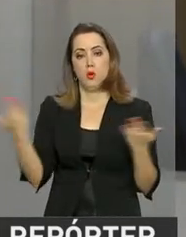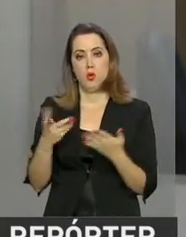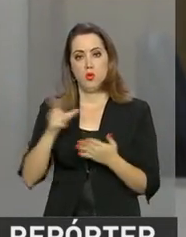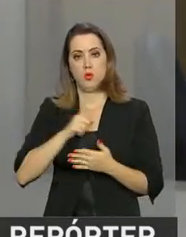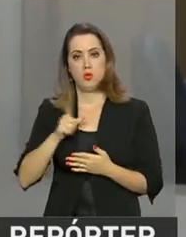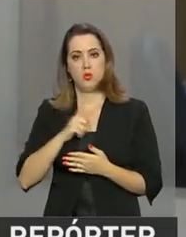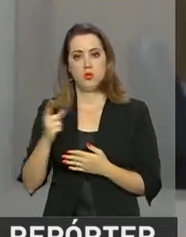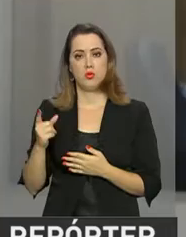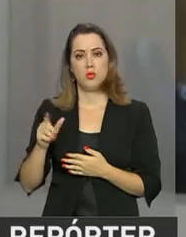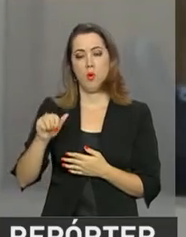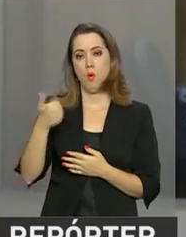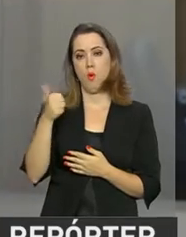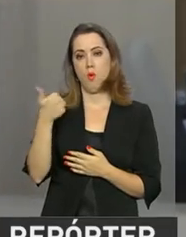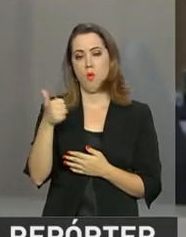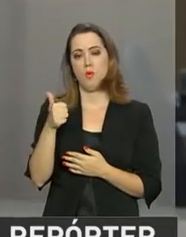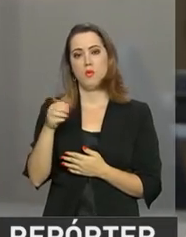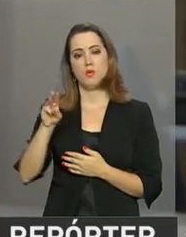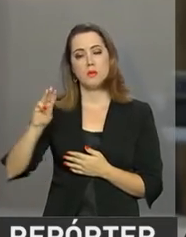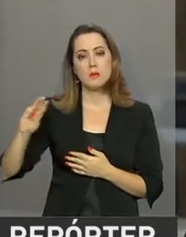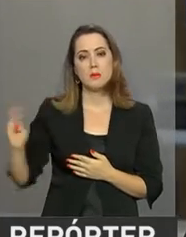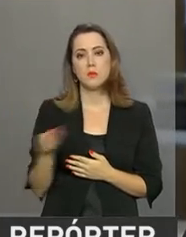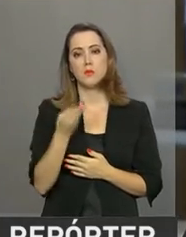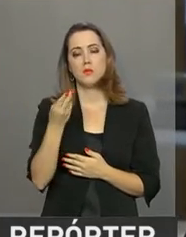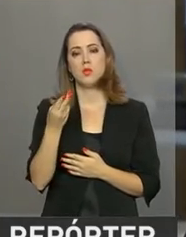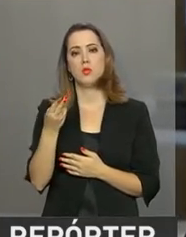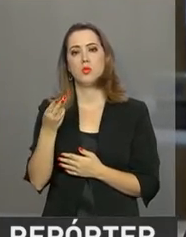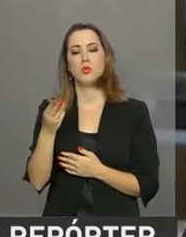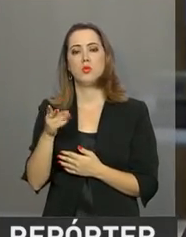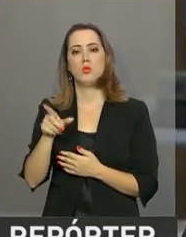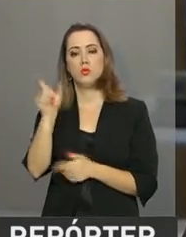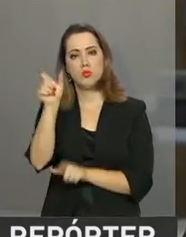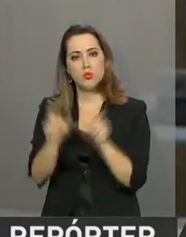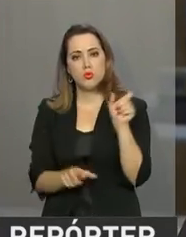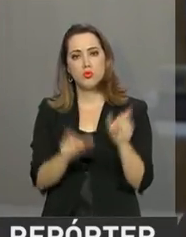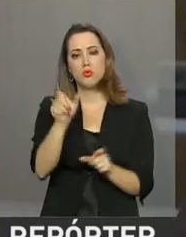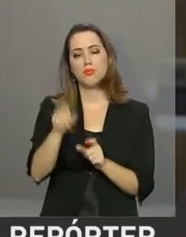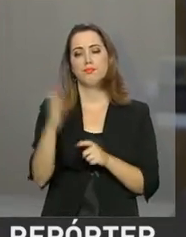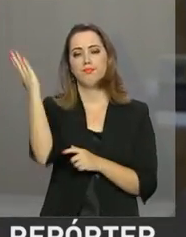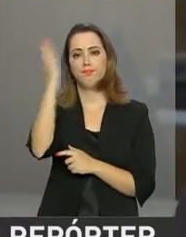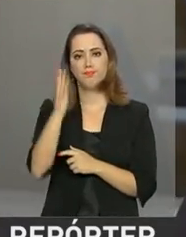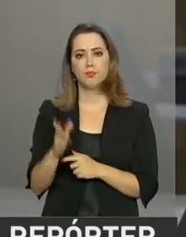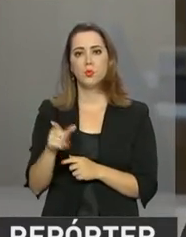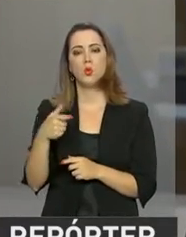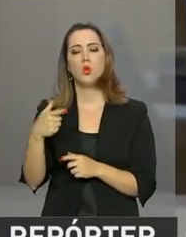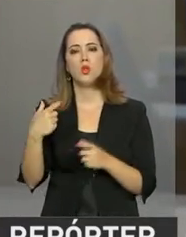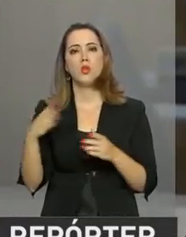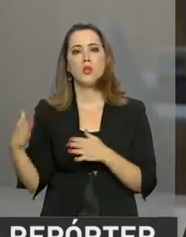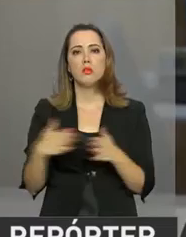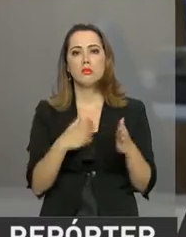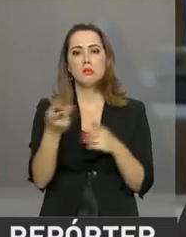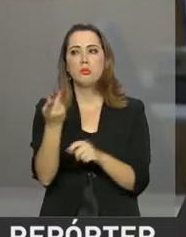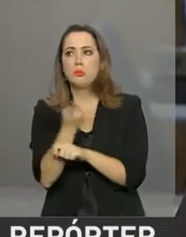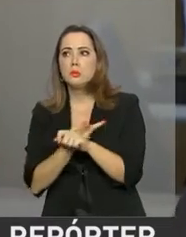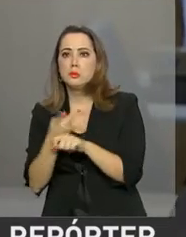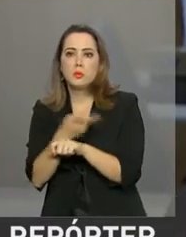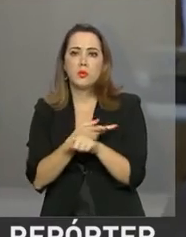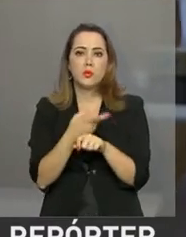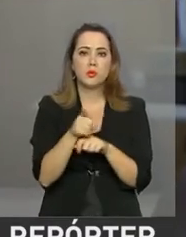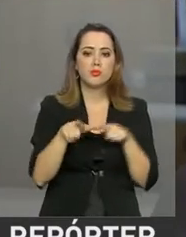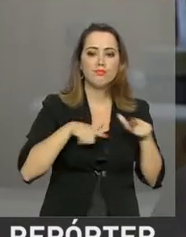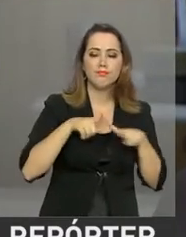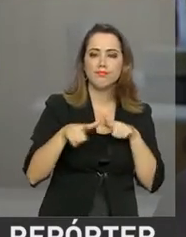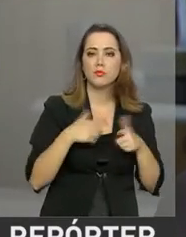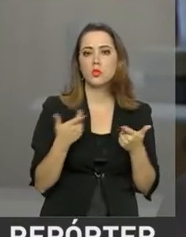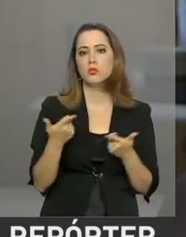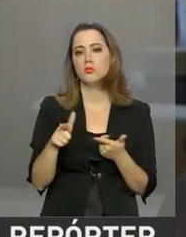temos em torno de 11 milhões de brasileiros que nas ruas das suas cidades procura uma oportunidade de trabalho